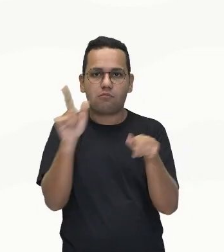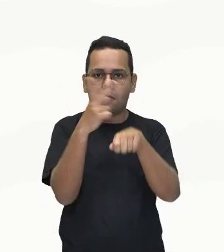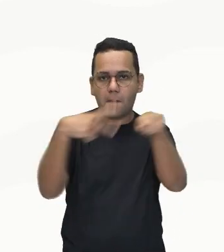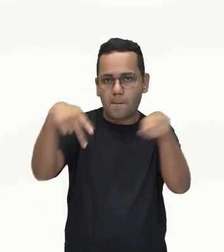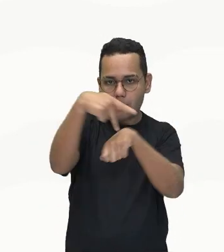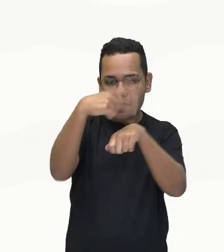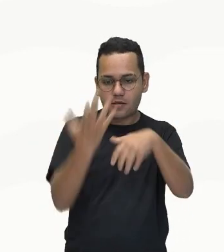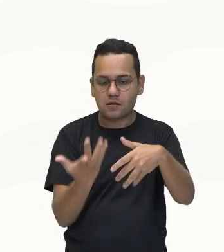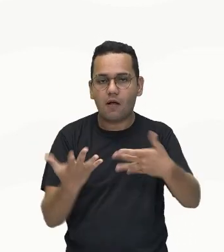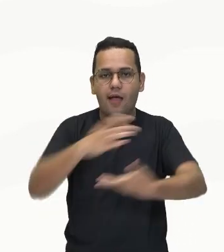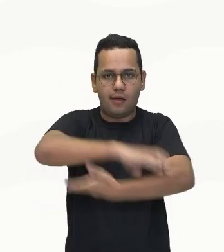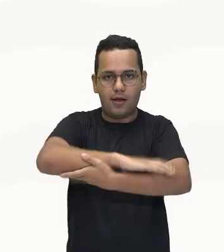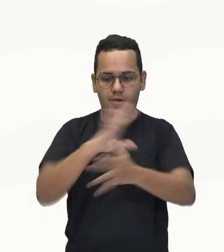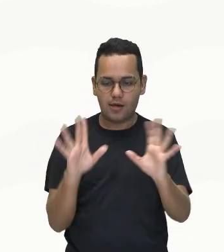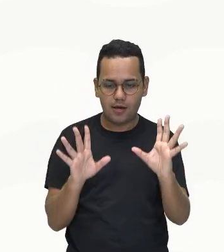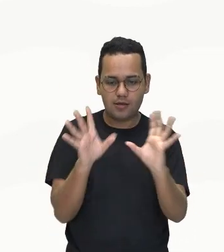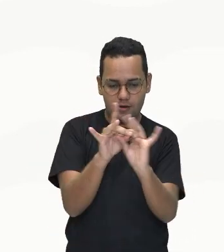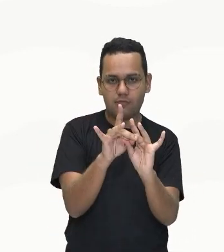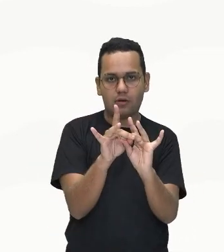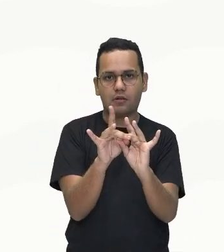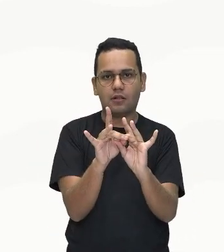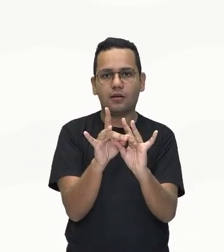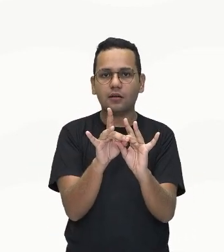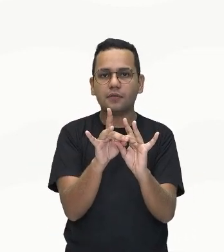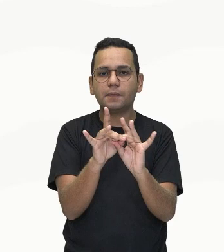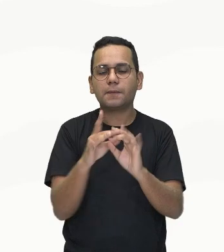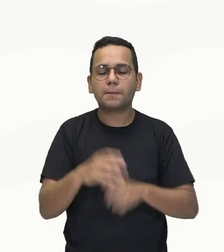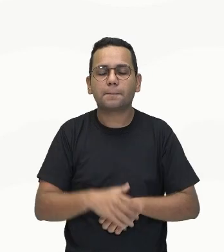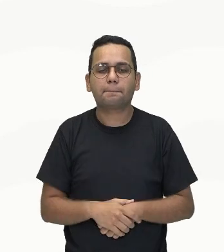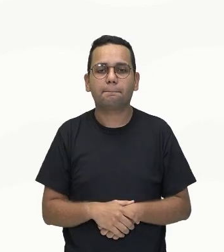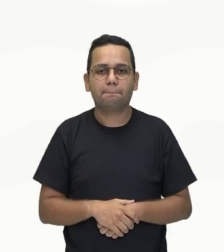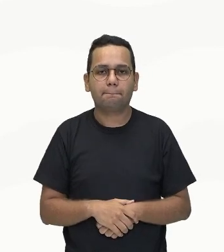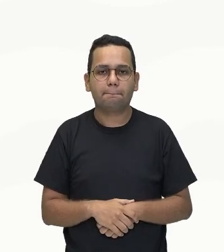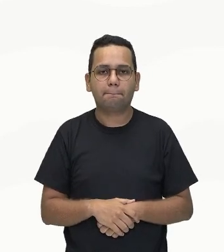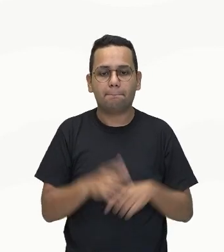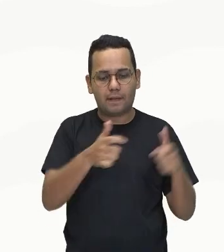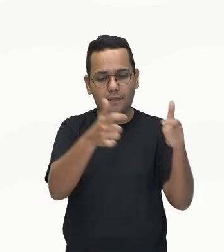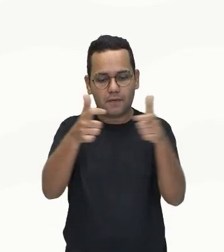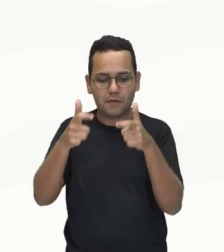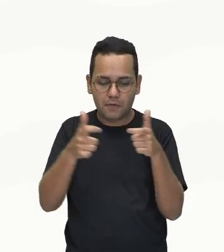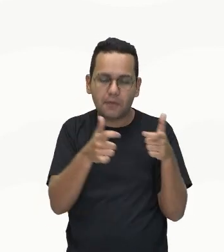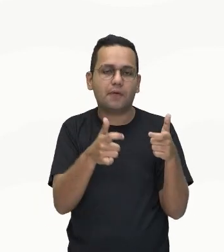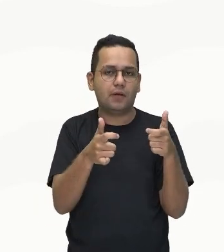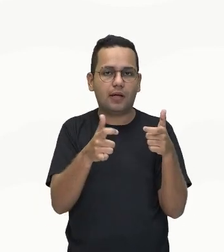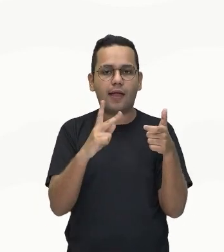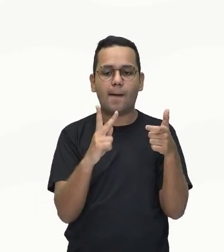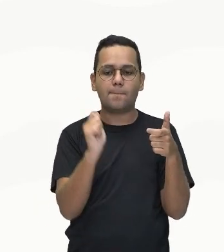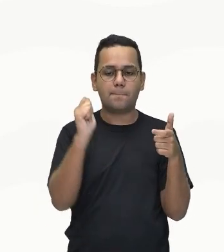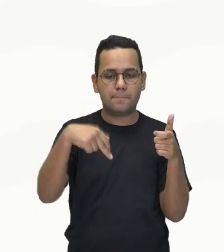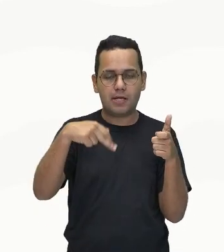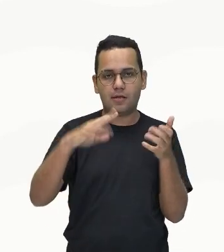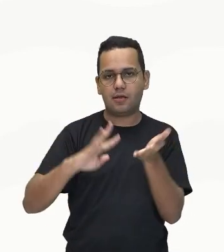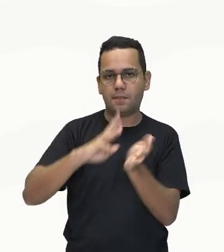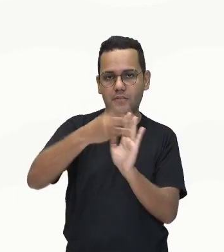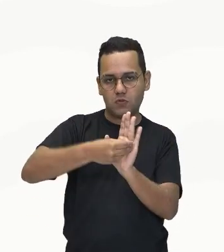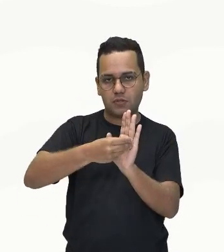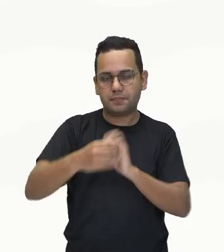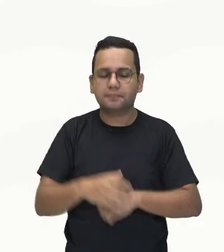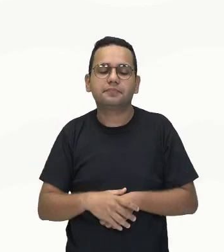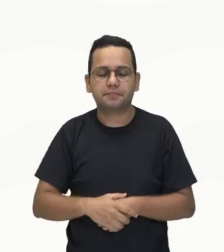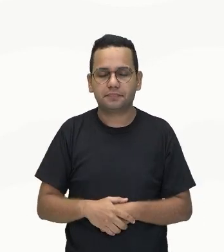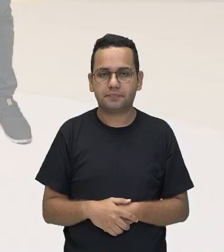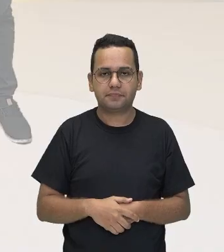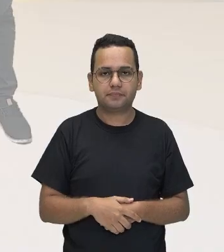vão pertencer ali a essa regionalização da Pan-Amazônia. Não é isso, professor?